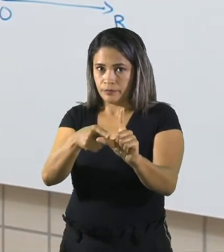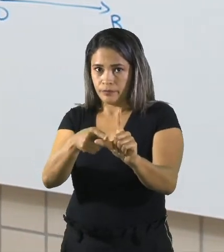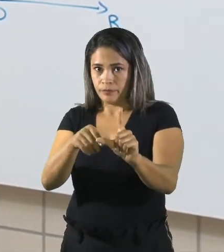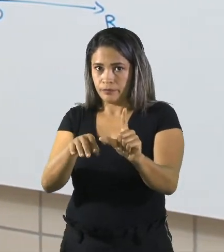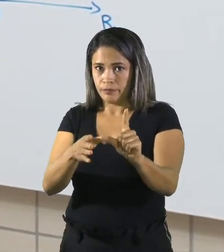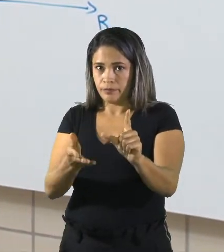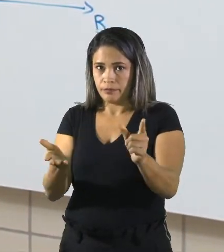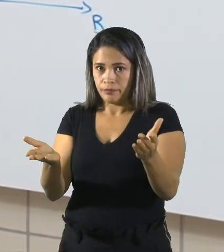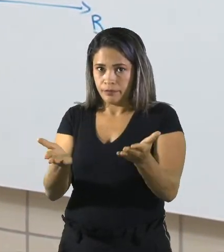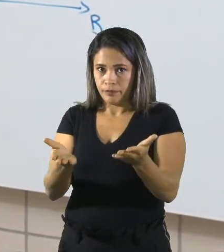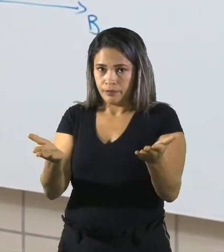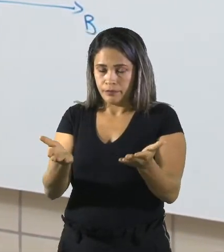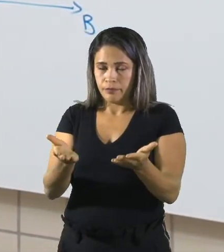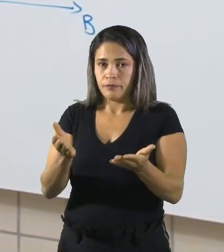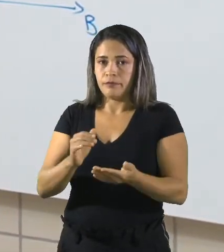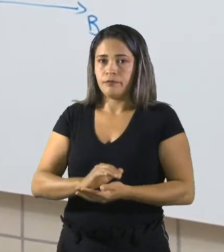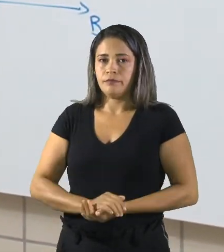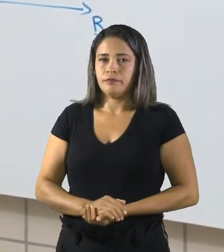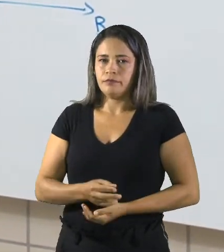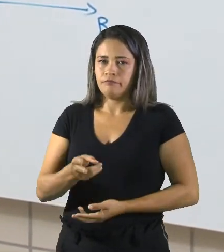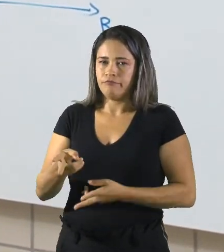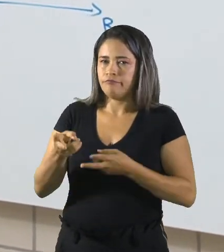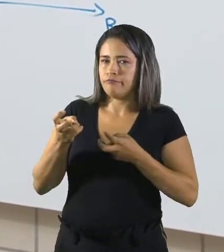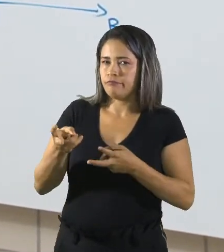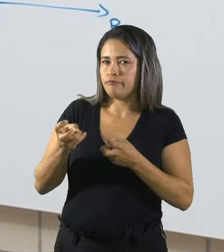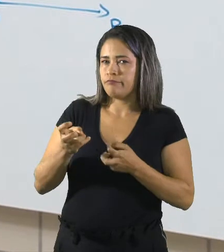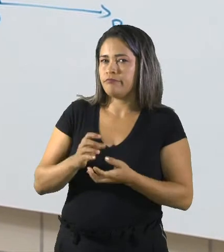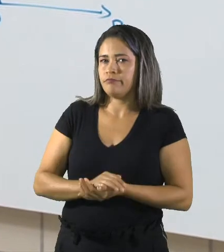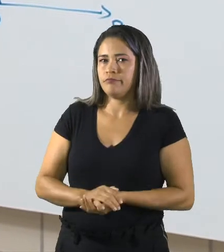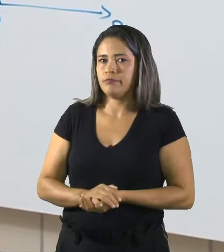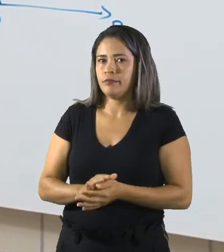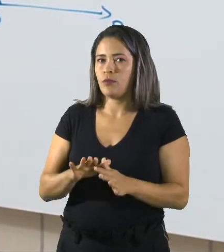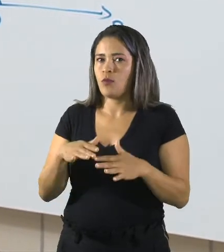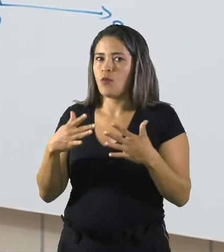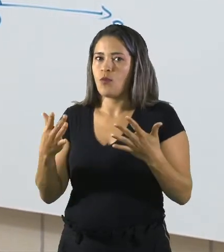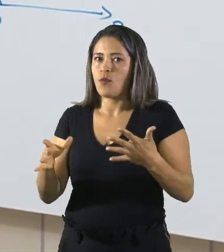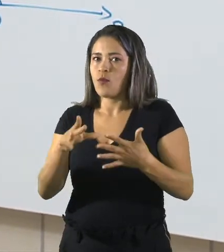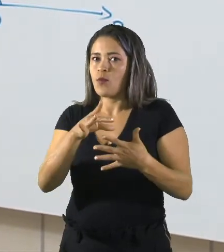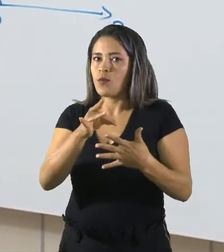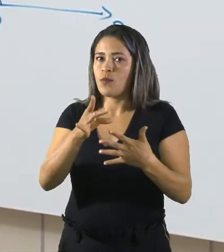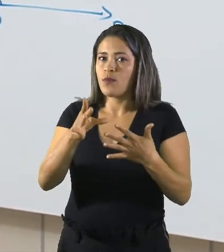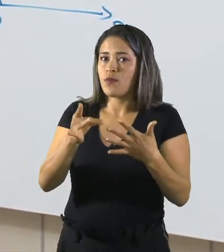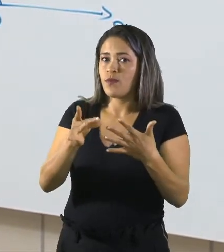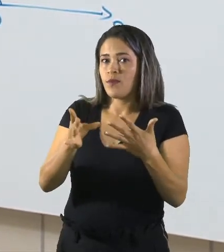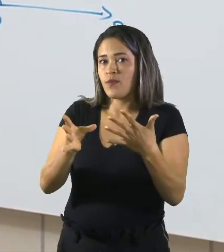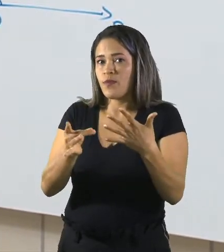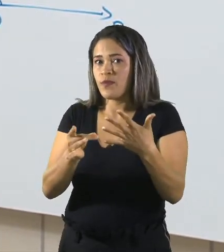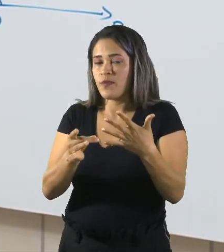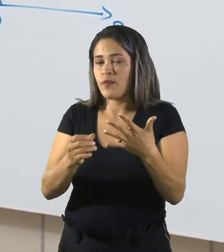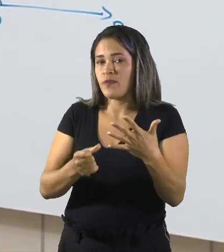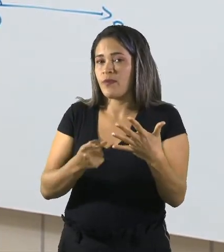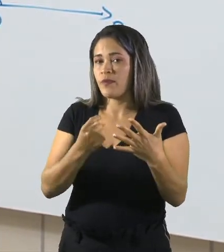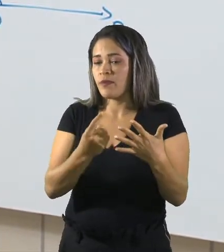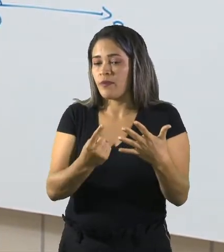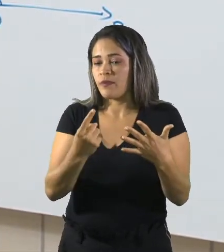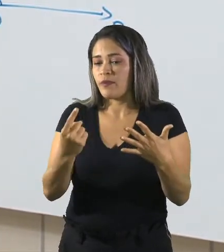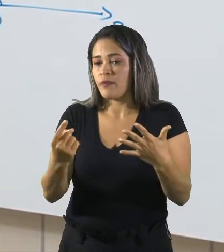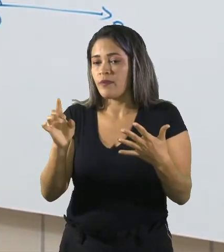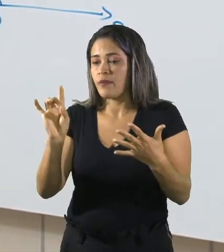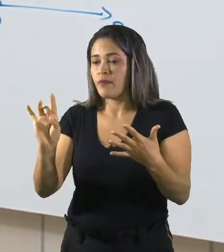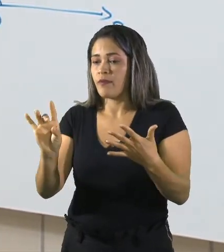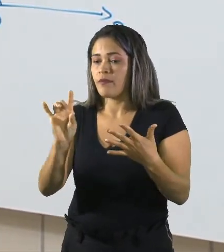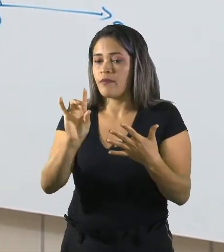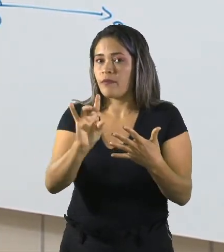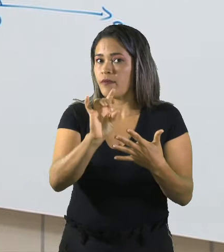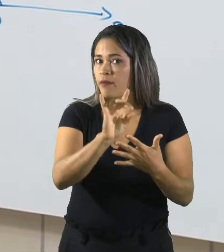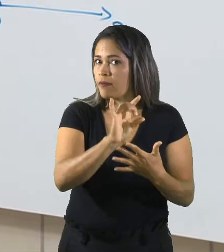vértice e os lados. Percebam, eu quero saber quais são os elementos de cada um desses ângulos. Nós vimos isso